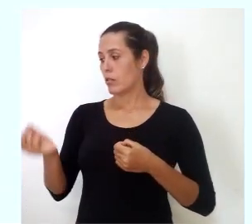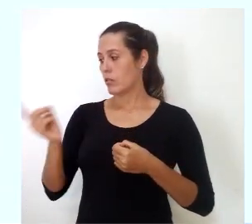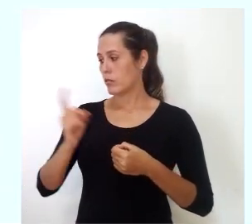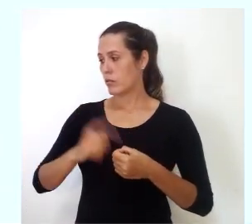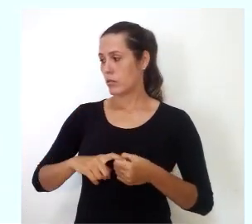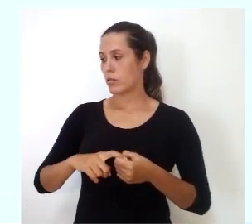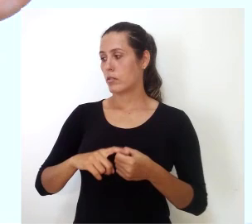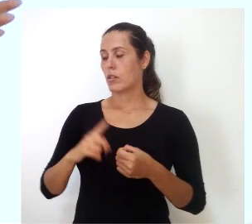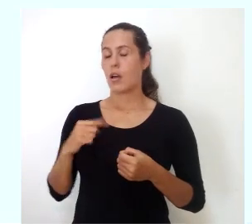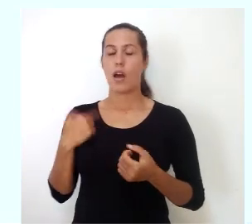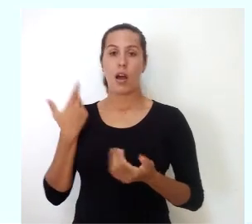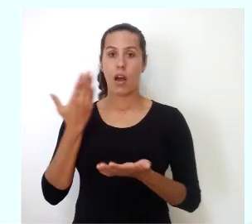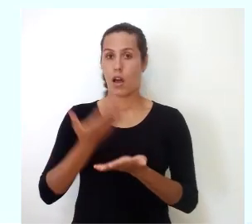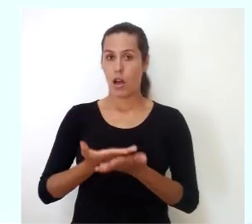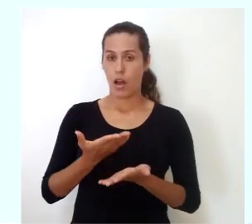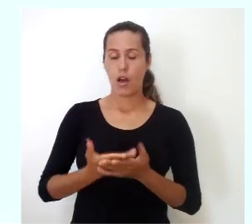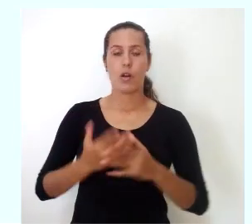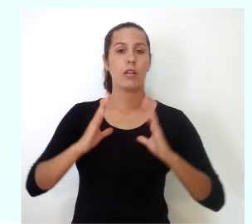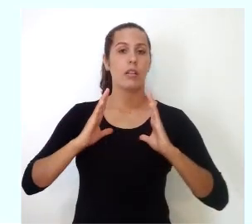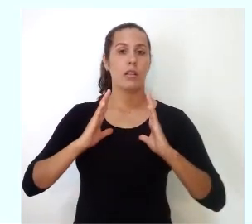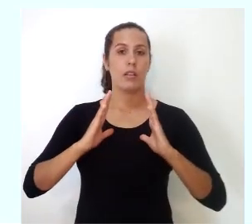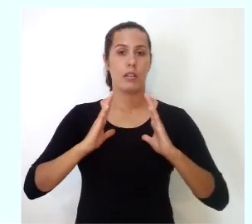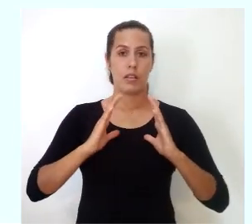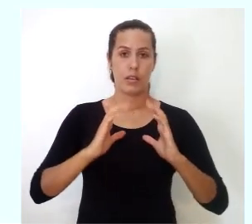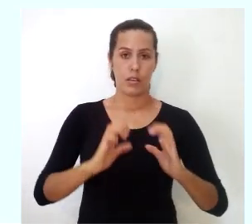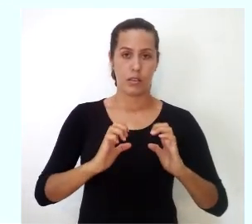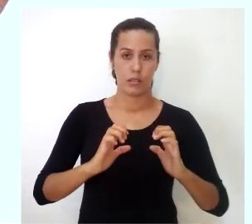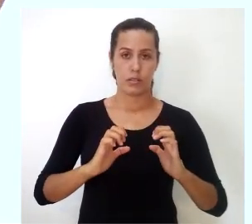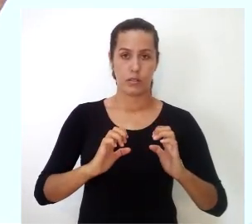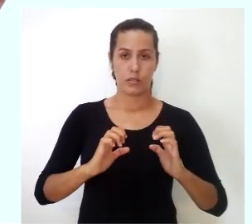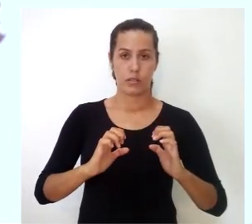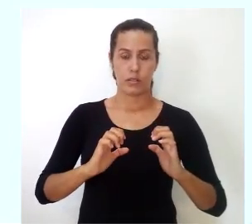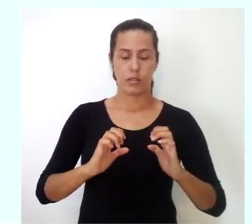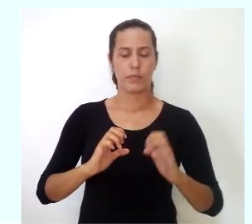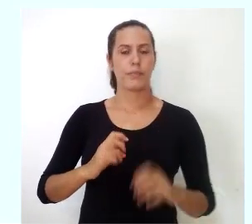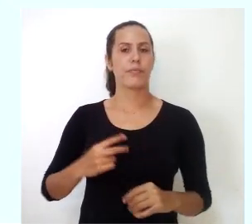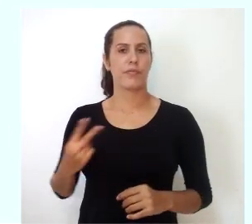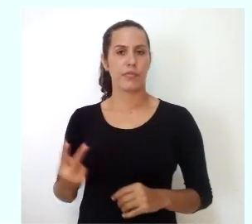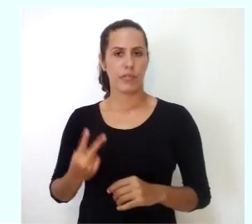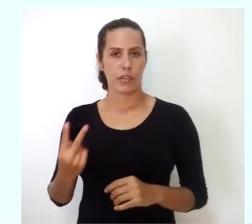nossa tecla, à nossa essência da nossa aula. Ética,